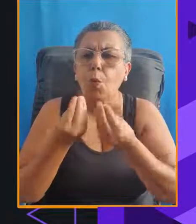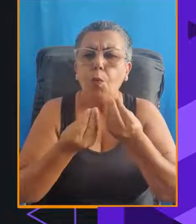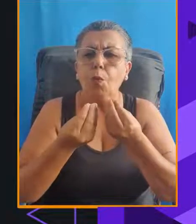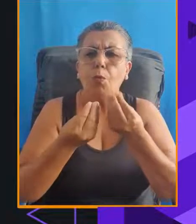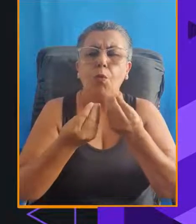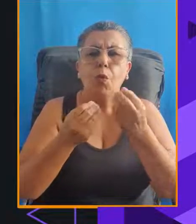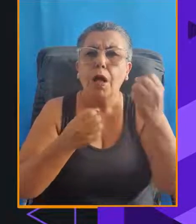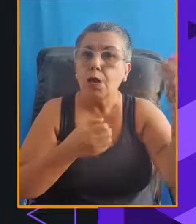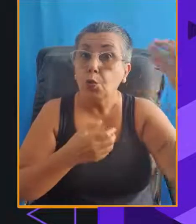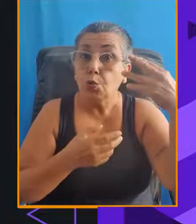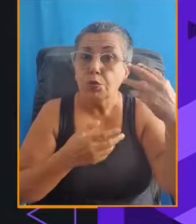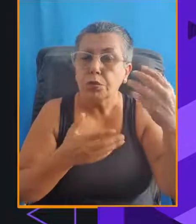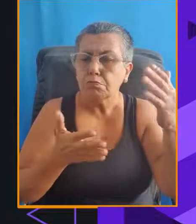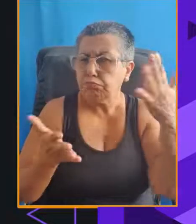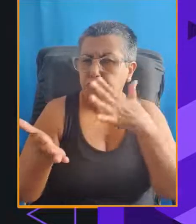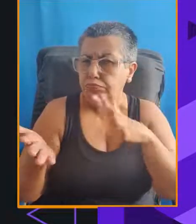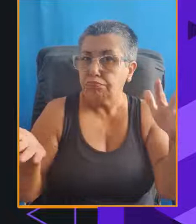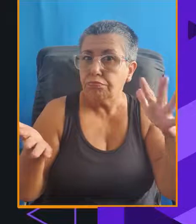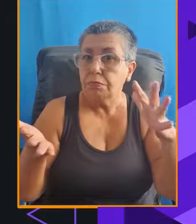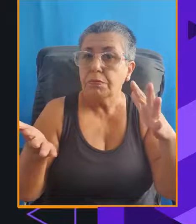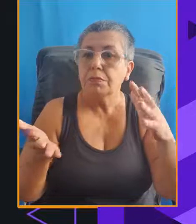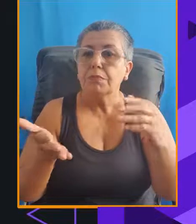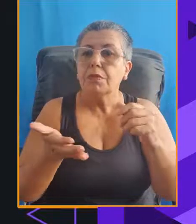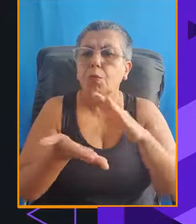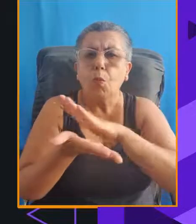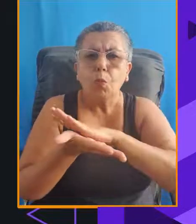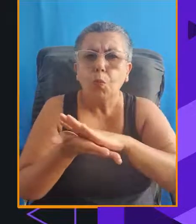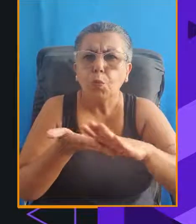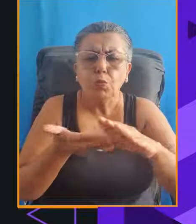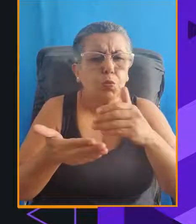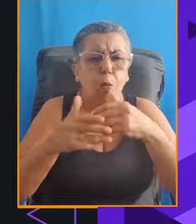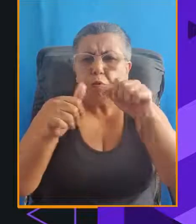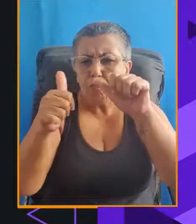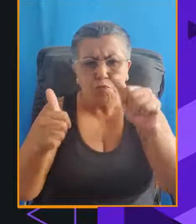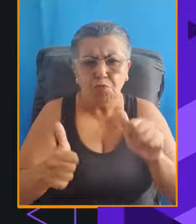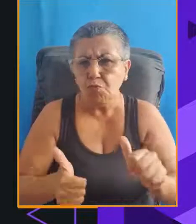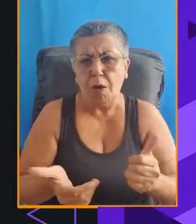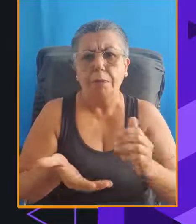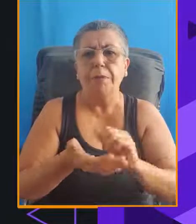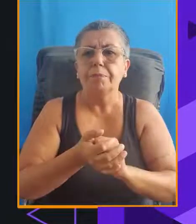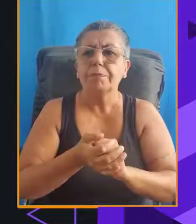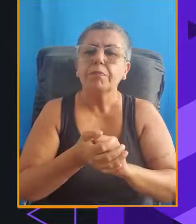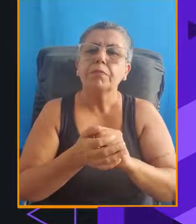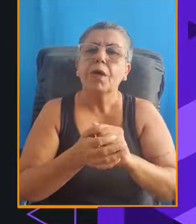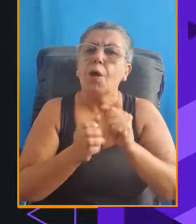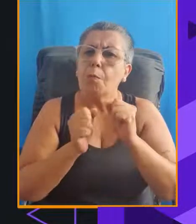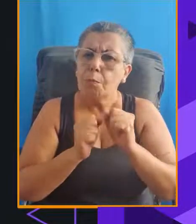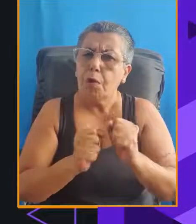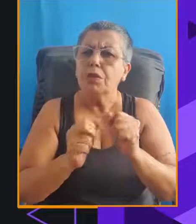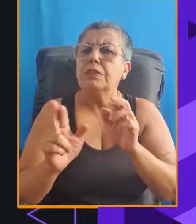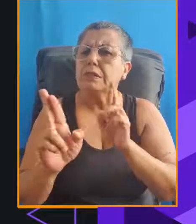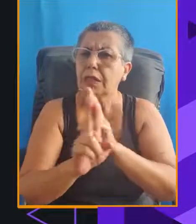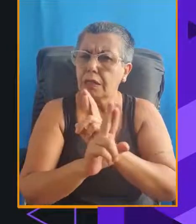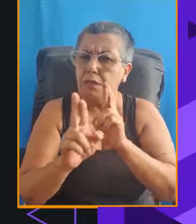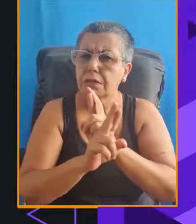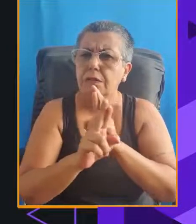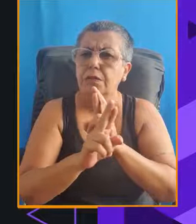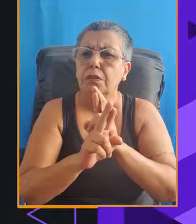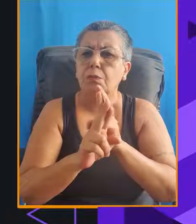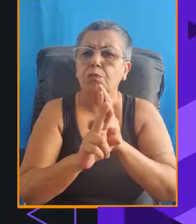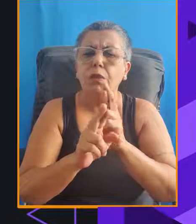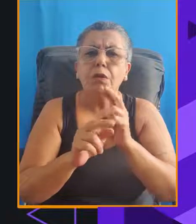reflete e é percebida pelo olho a partir da superfície de um formato ou forma. Isso pode estar relacionado à